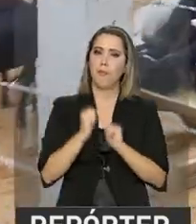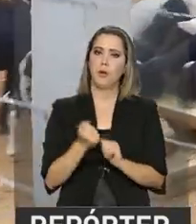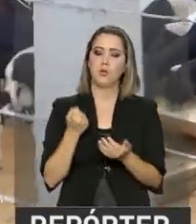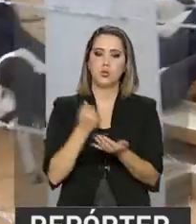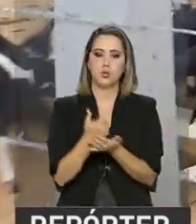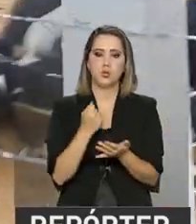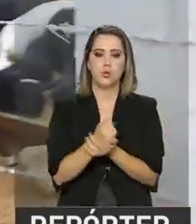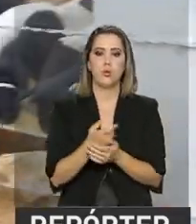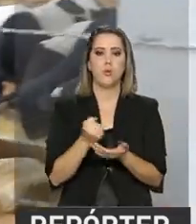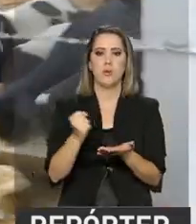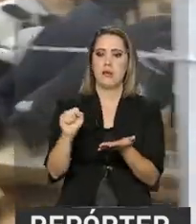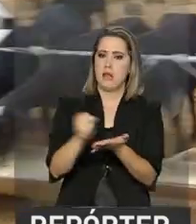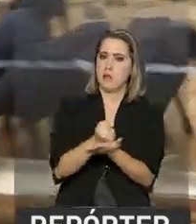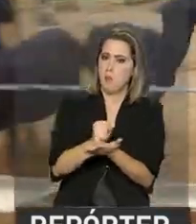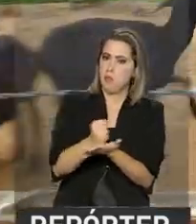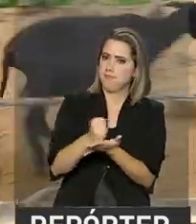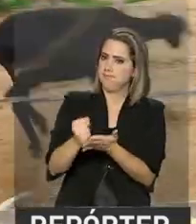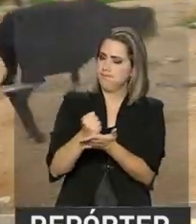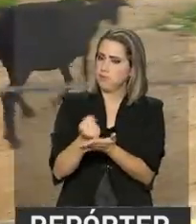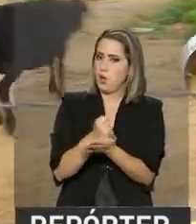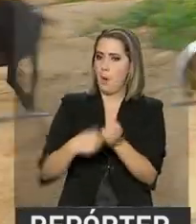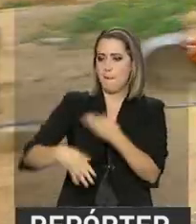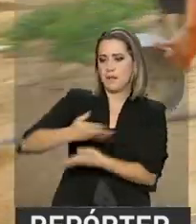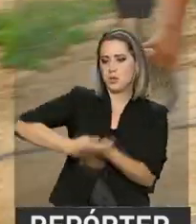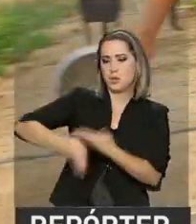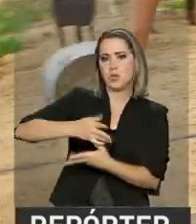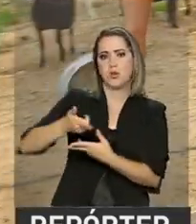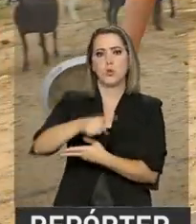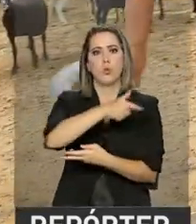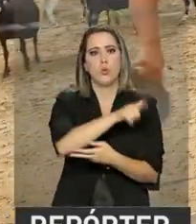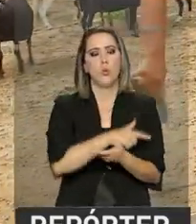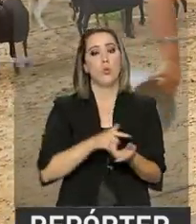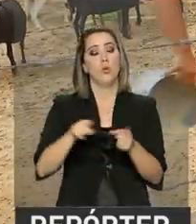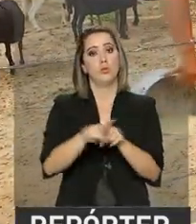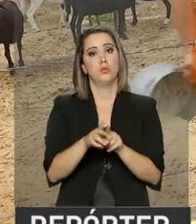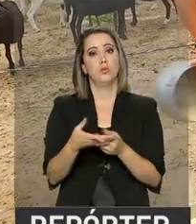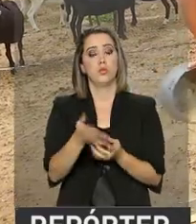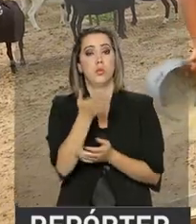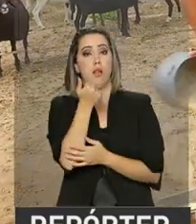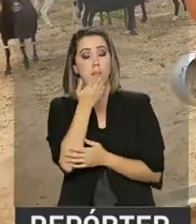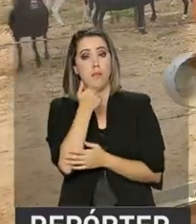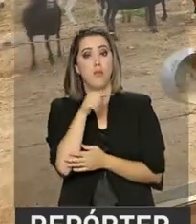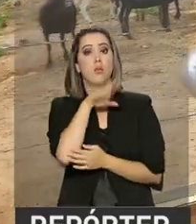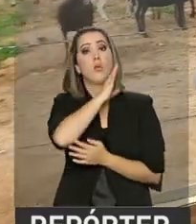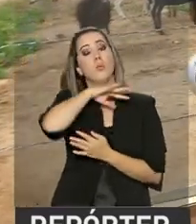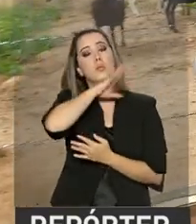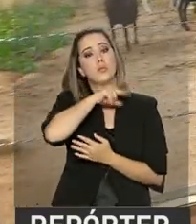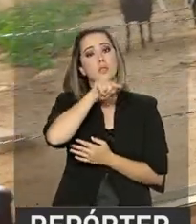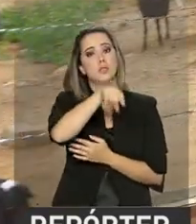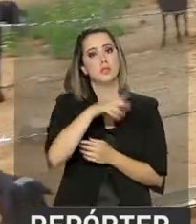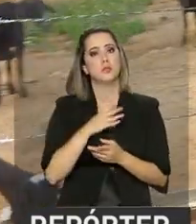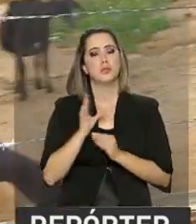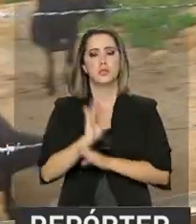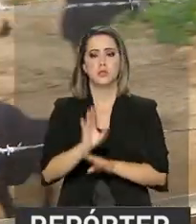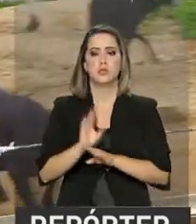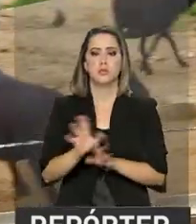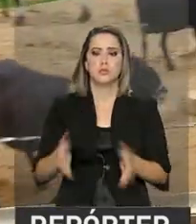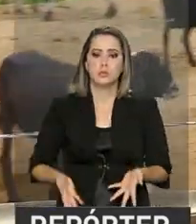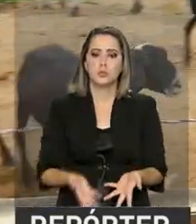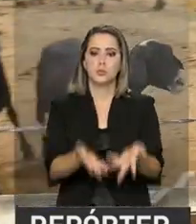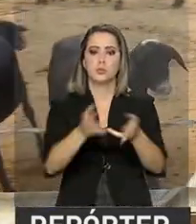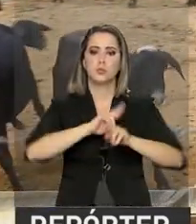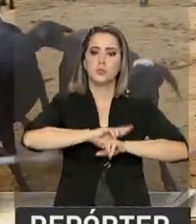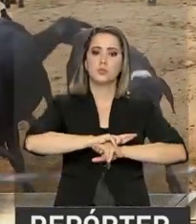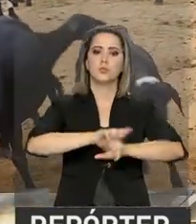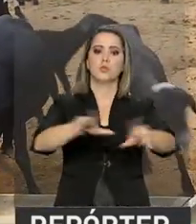o grão é triturado, misturado a outros insumos e vira ração para os animais, ajudando a garantir a produção de